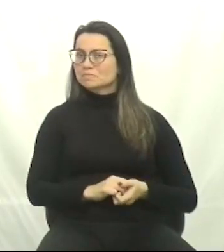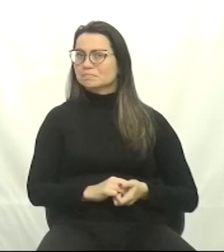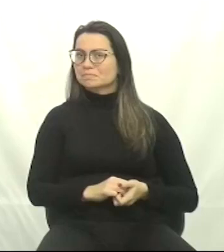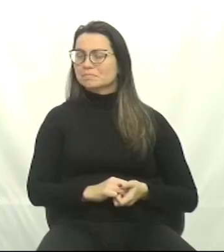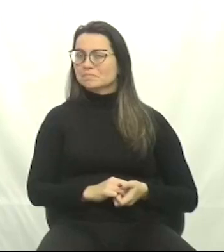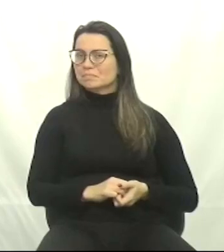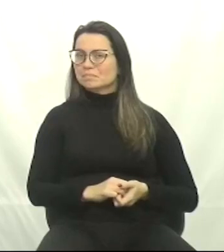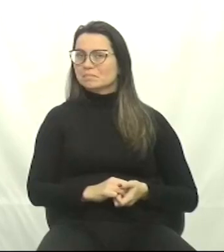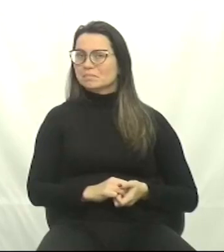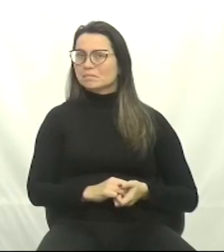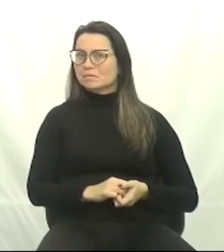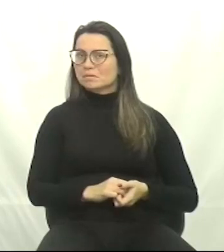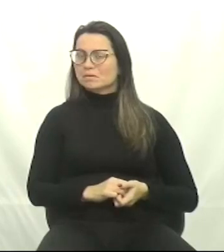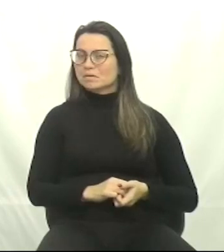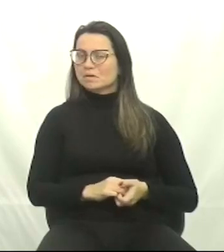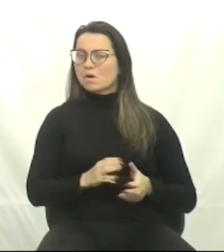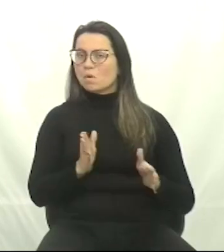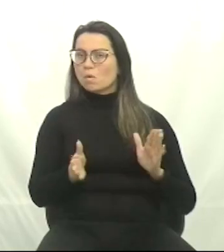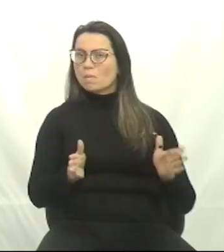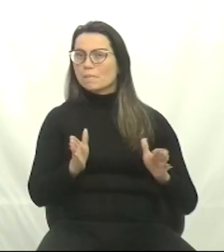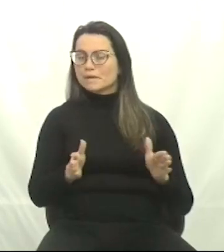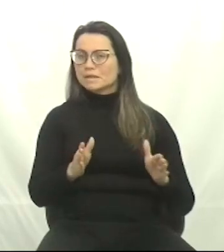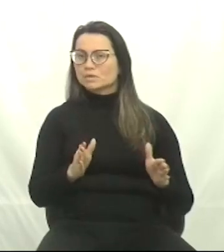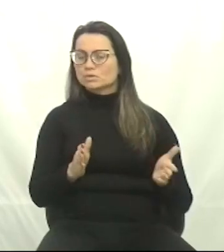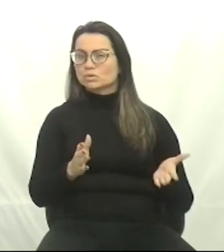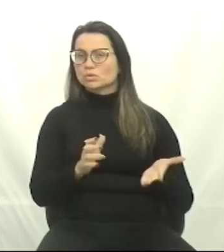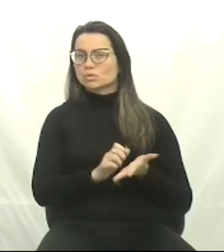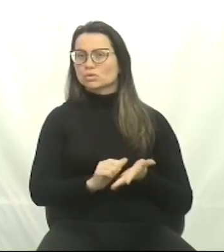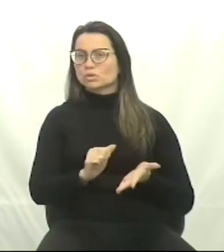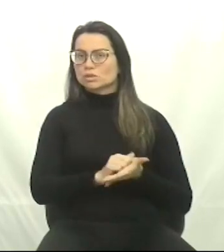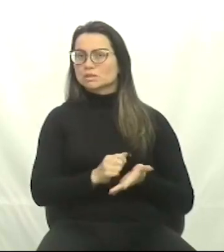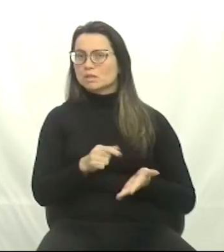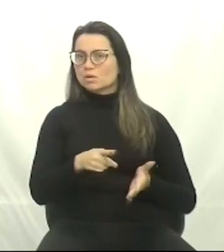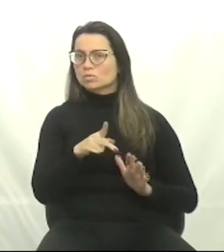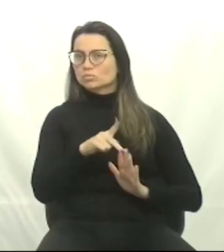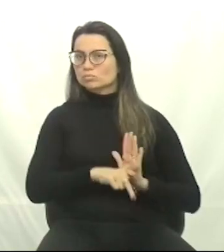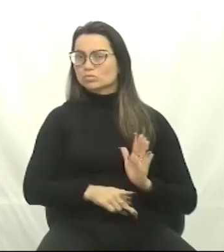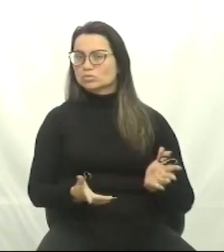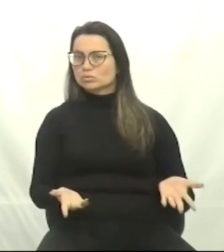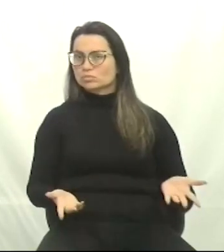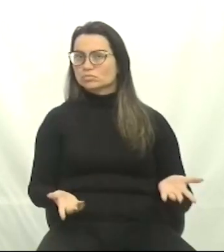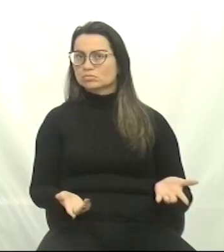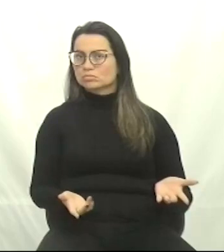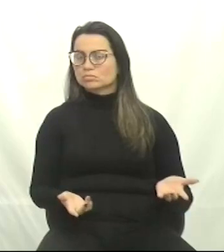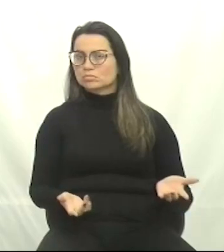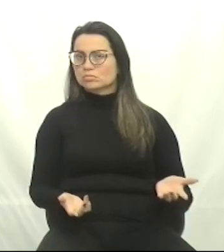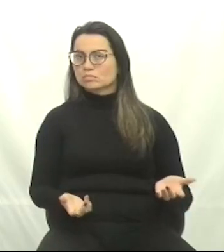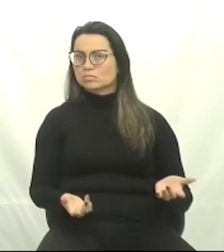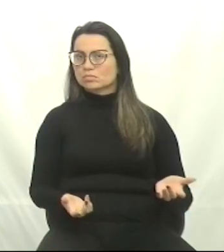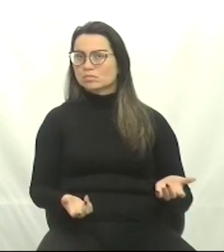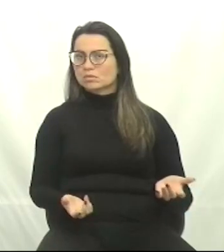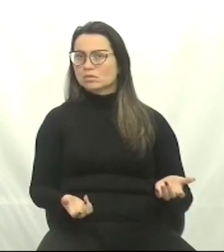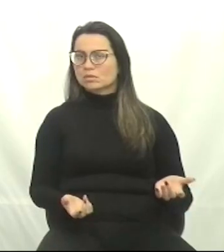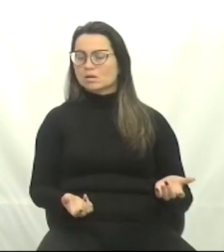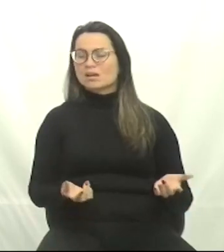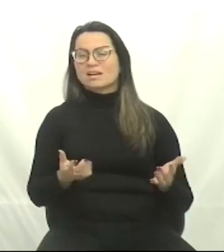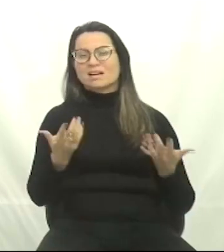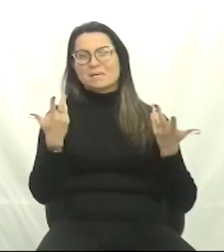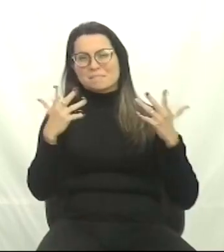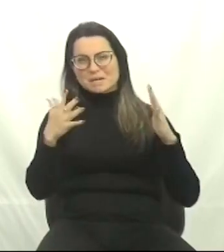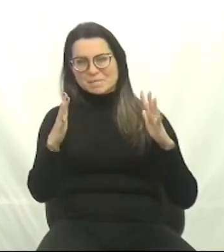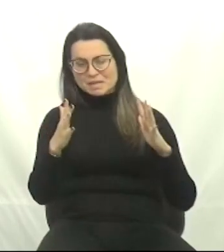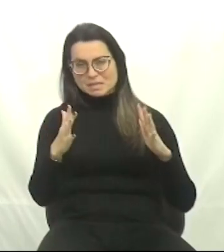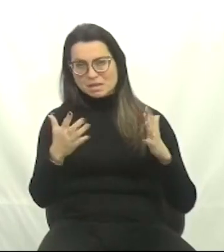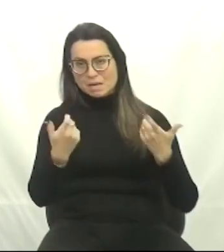o prazo do credenciamento do programa. Eu preciso lamentar. A gente elogia. Quando a gente tem que elogiar, tem que